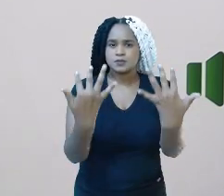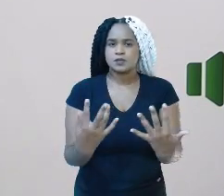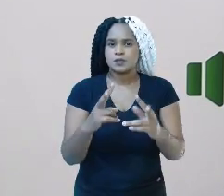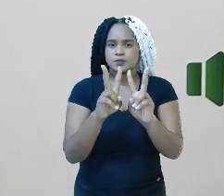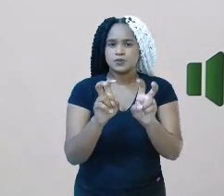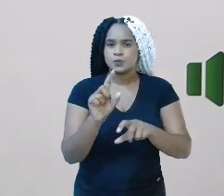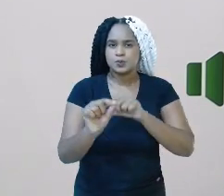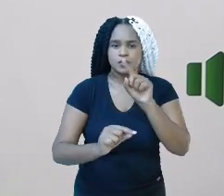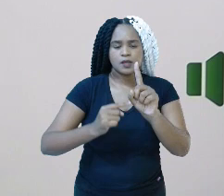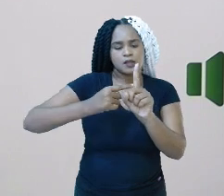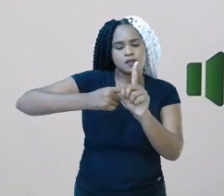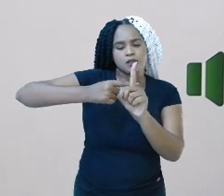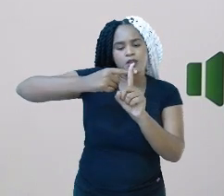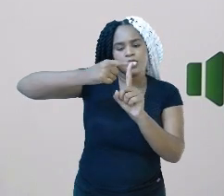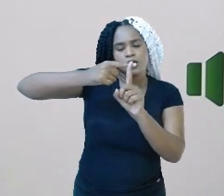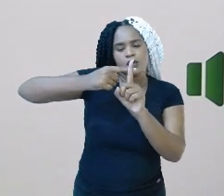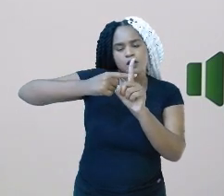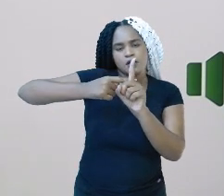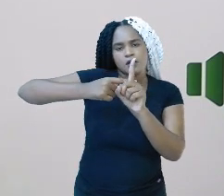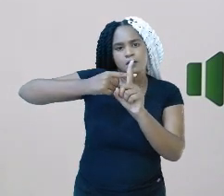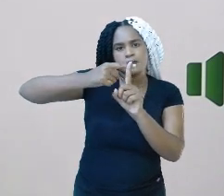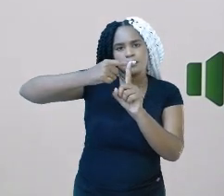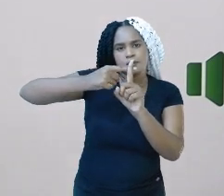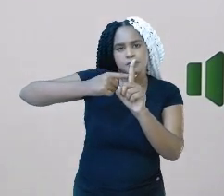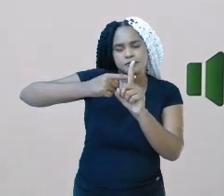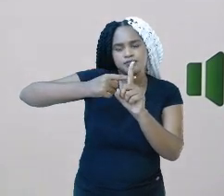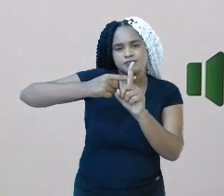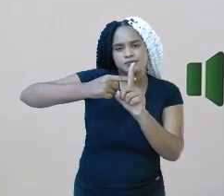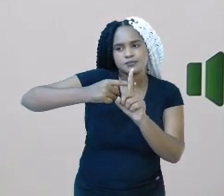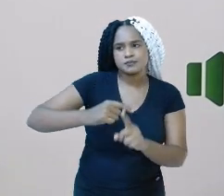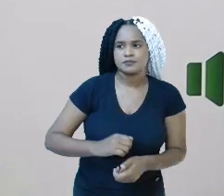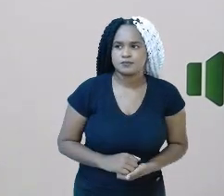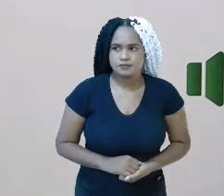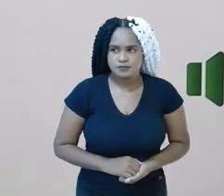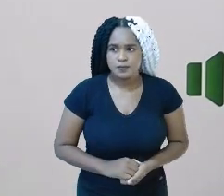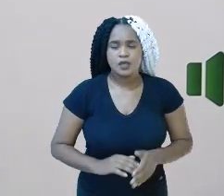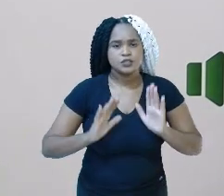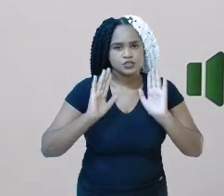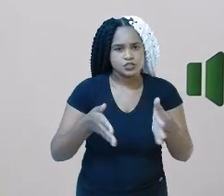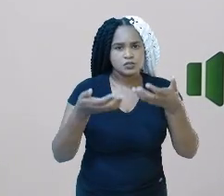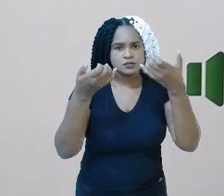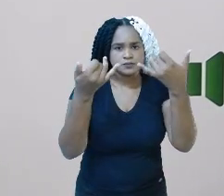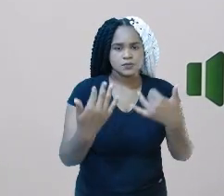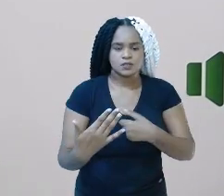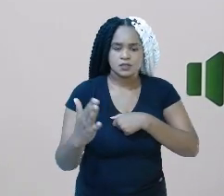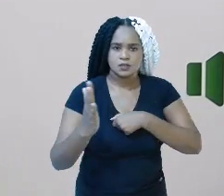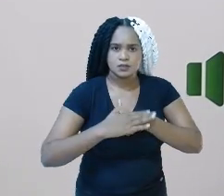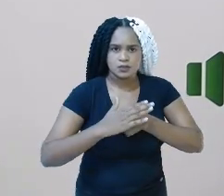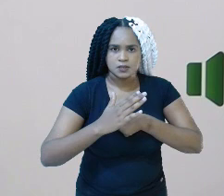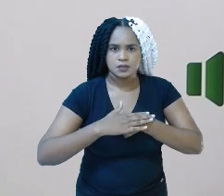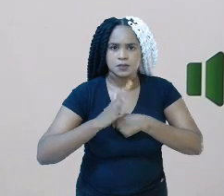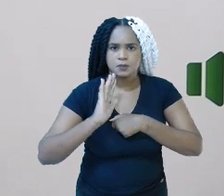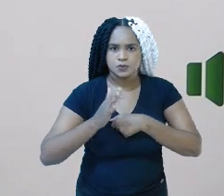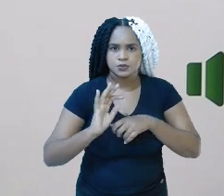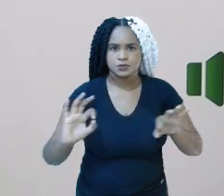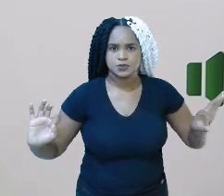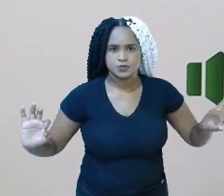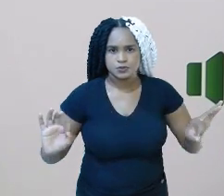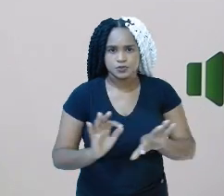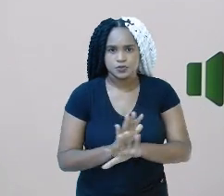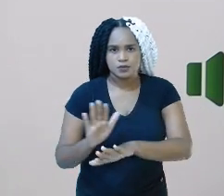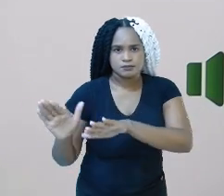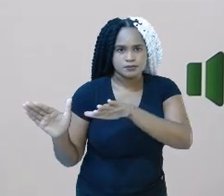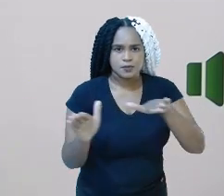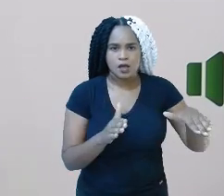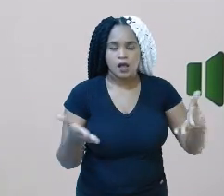sobre temperatura. Deixa só passar aqui. Eu já falei sobre o tempo, vou passar e a